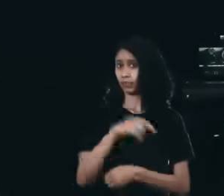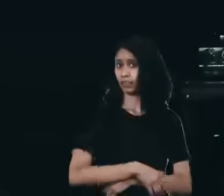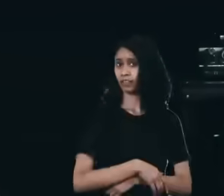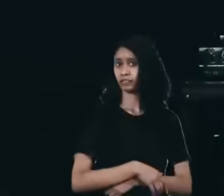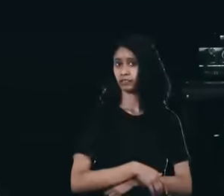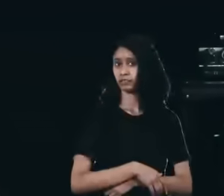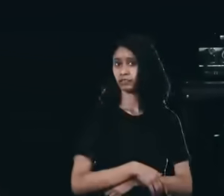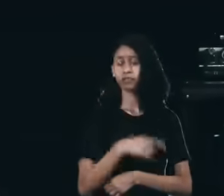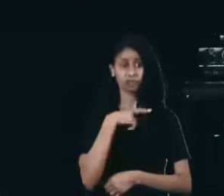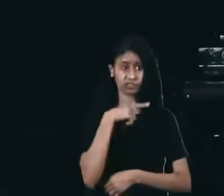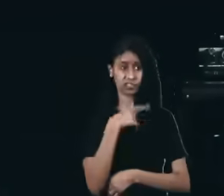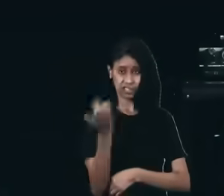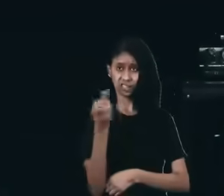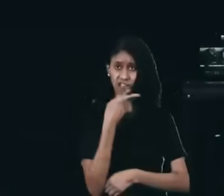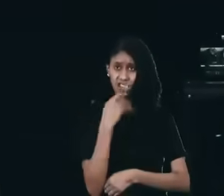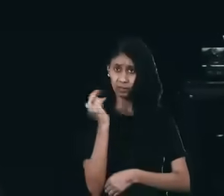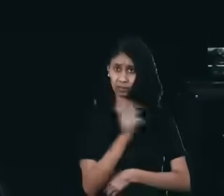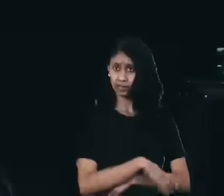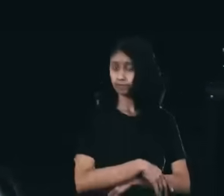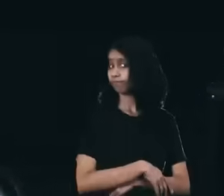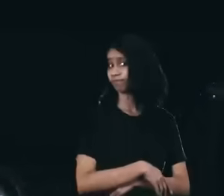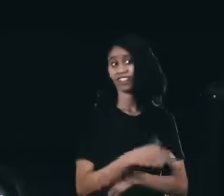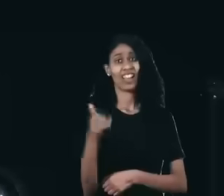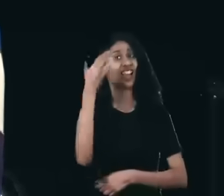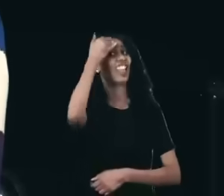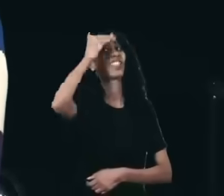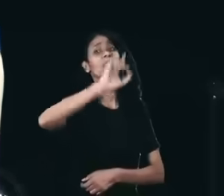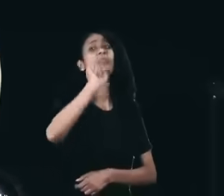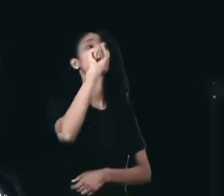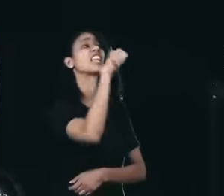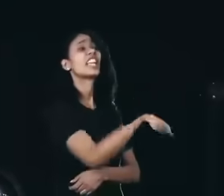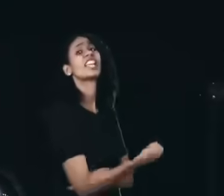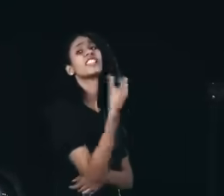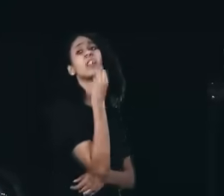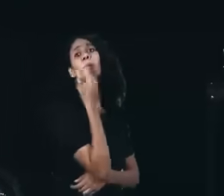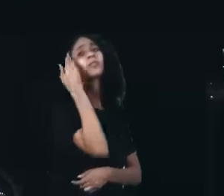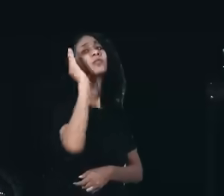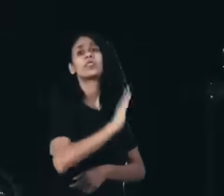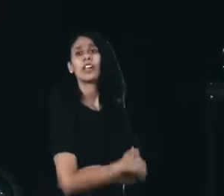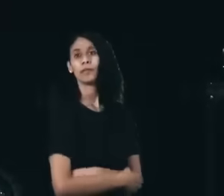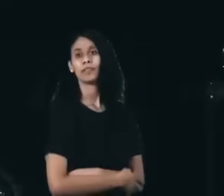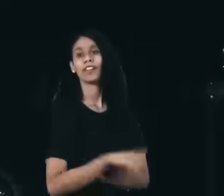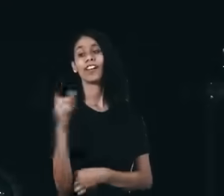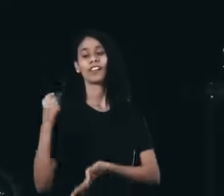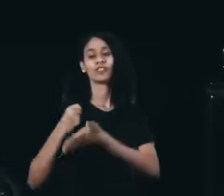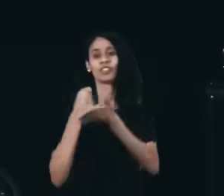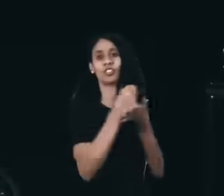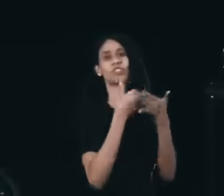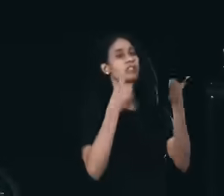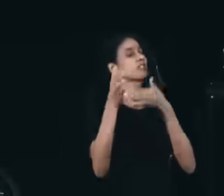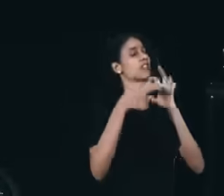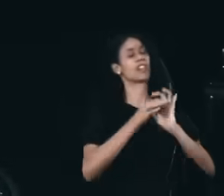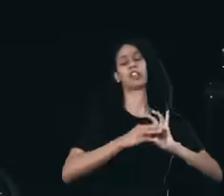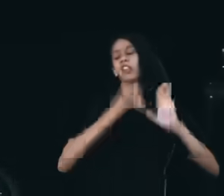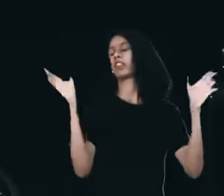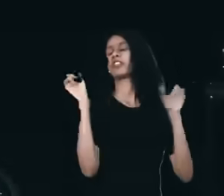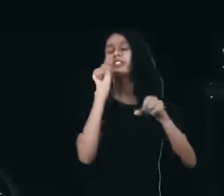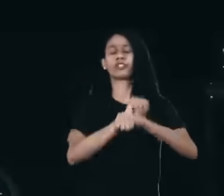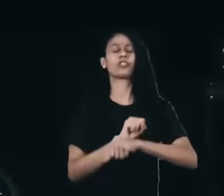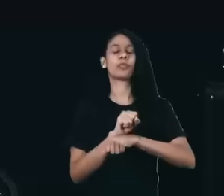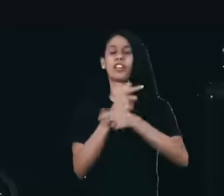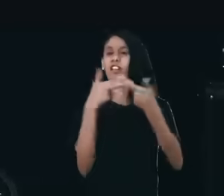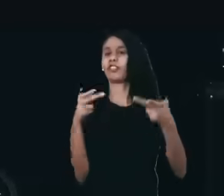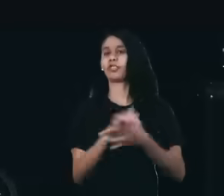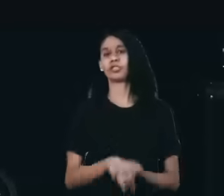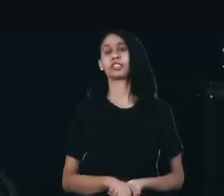Tinha dito, gente? Ela não sabia nem quem ele era. Ela foi generosa, livre de expectativas. E